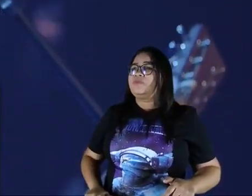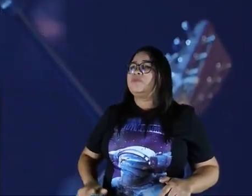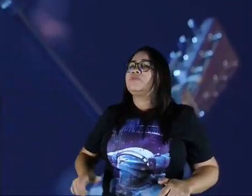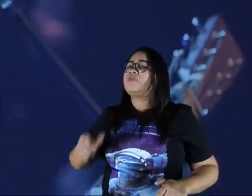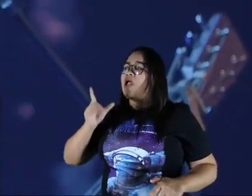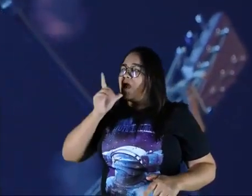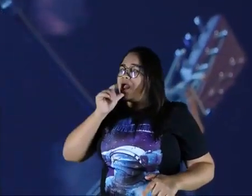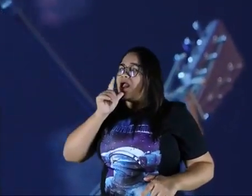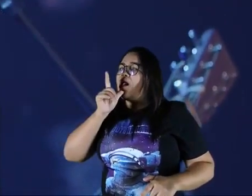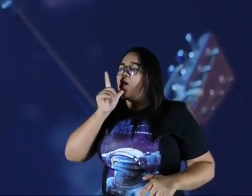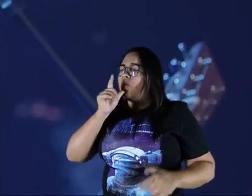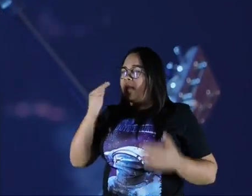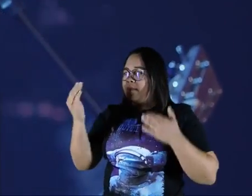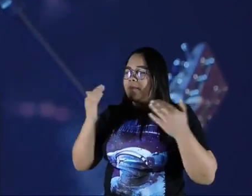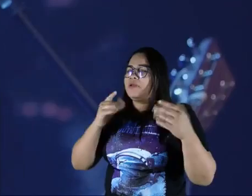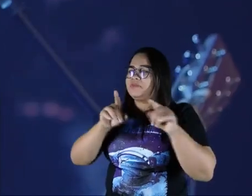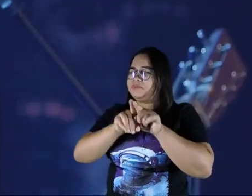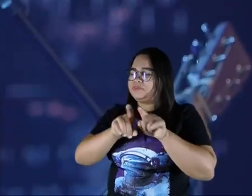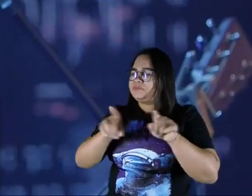água também,